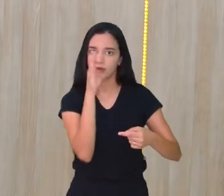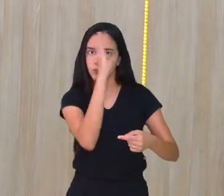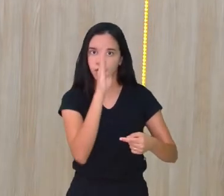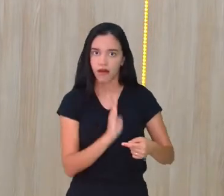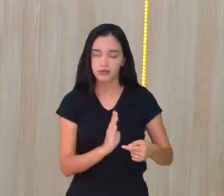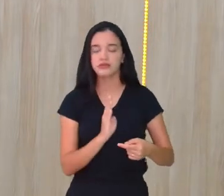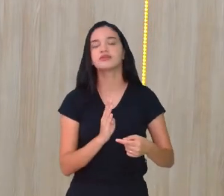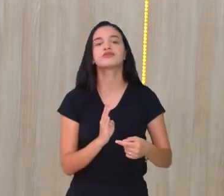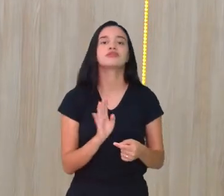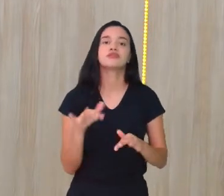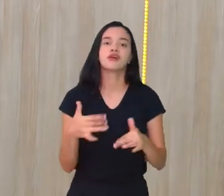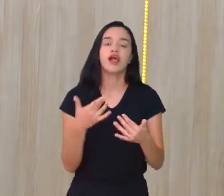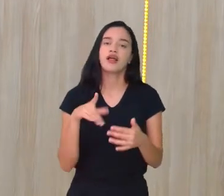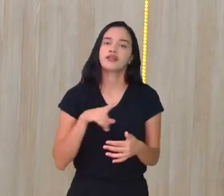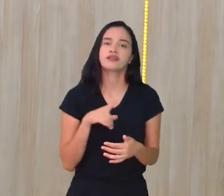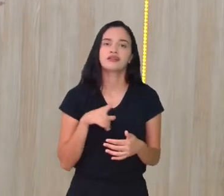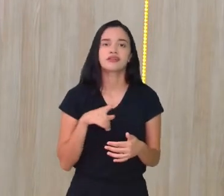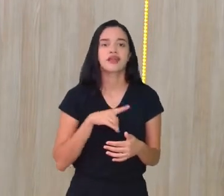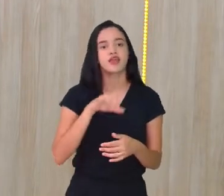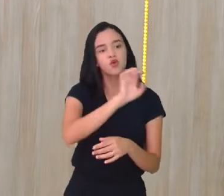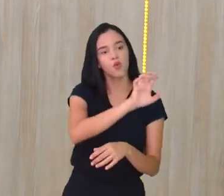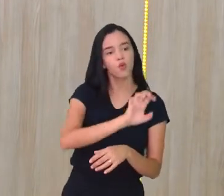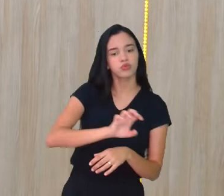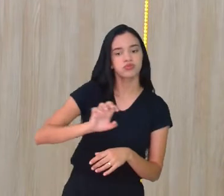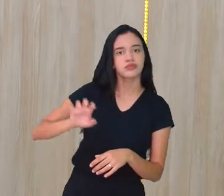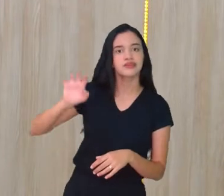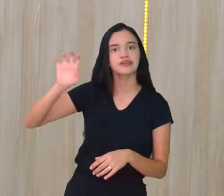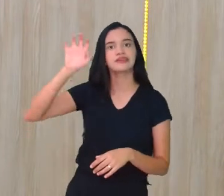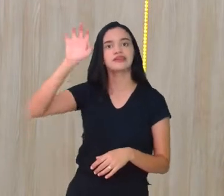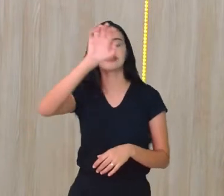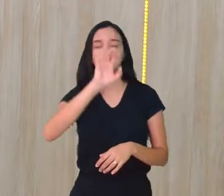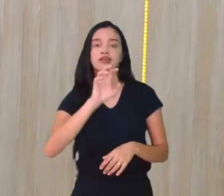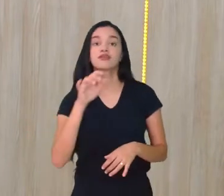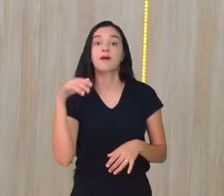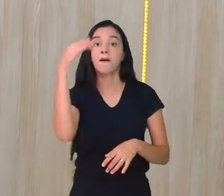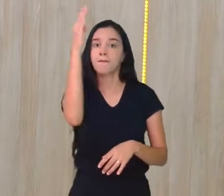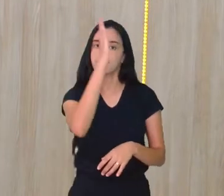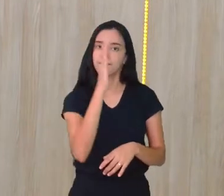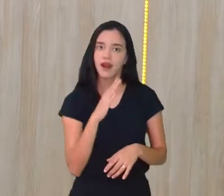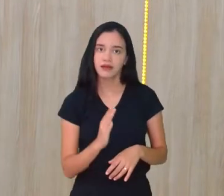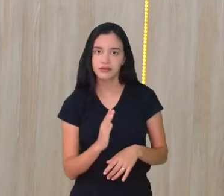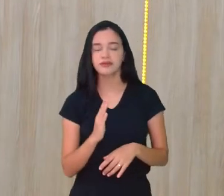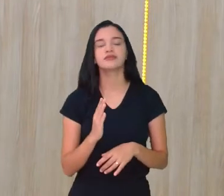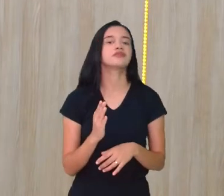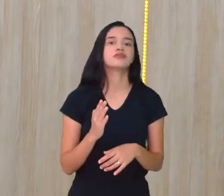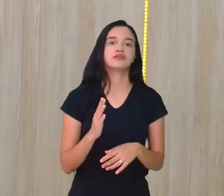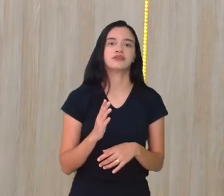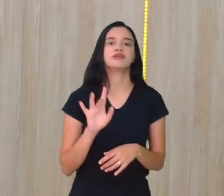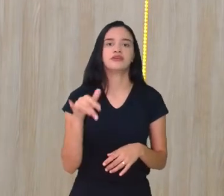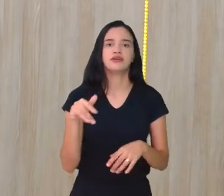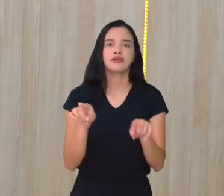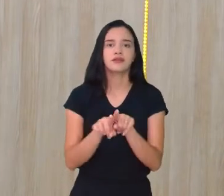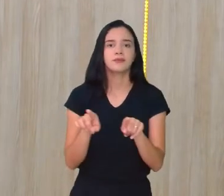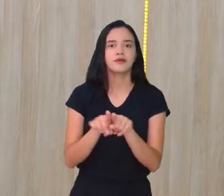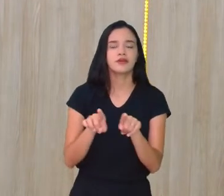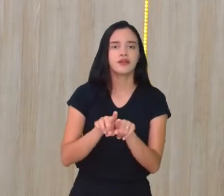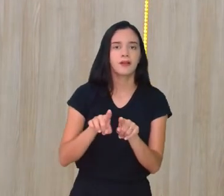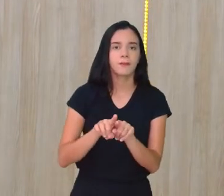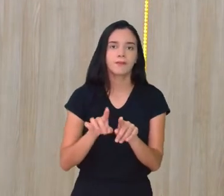naquele mapa, os estados brasileiros, todo aquele contorno, o